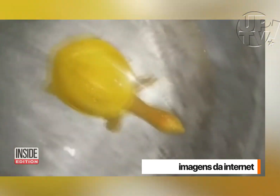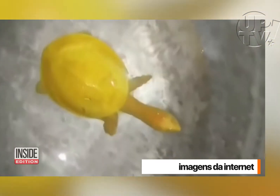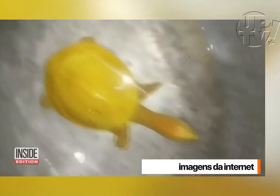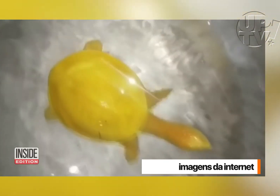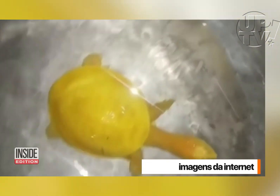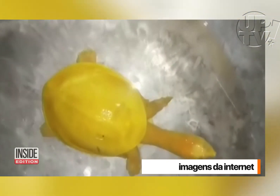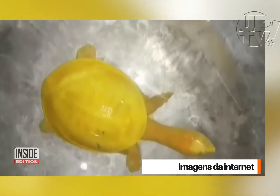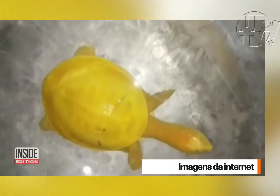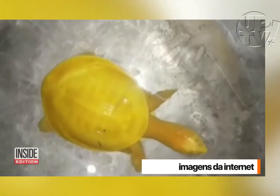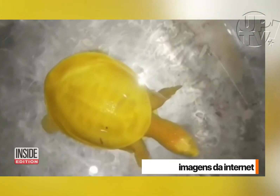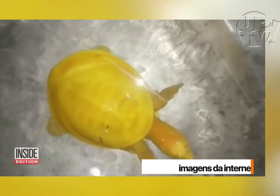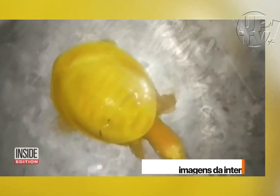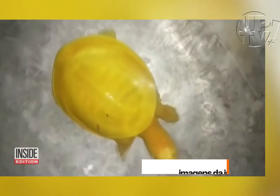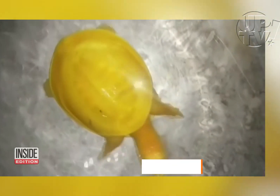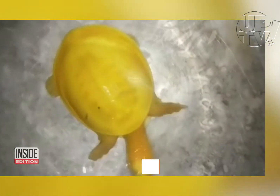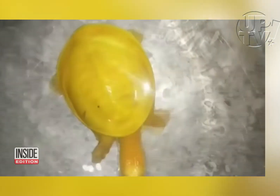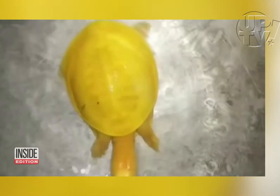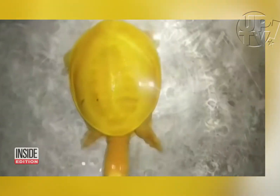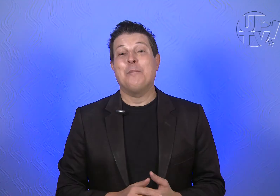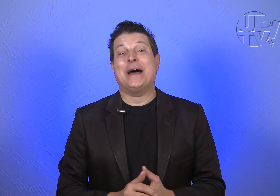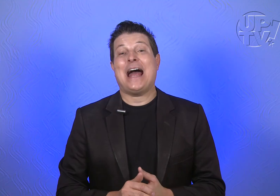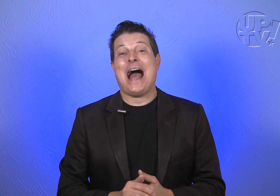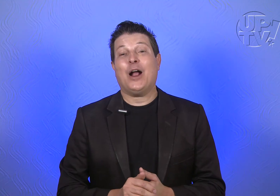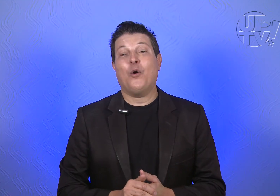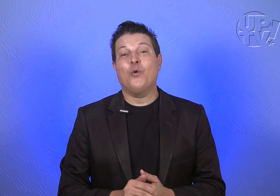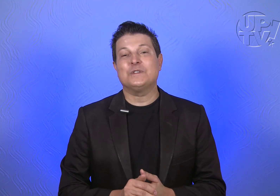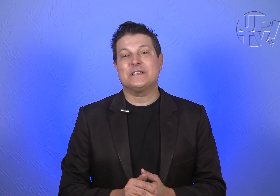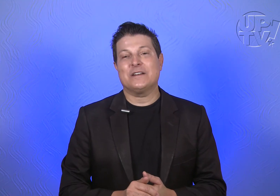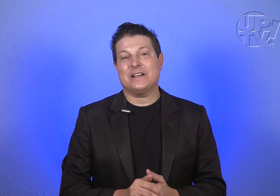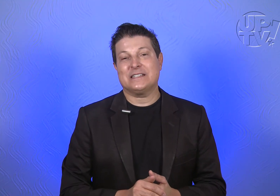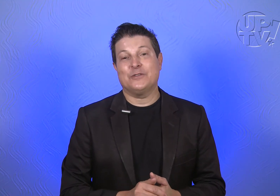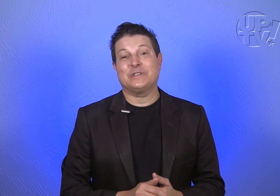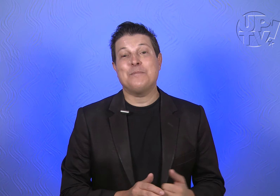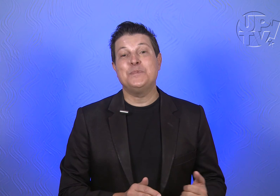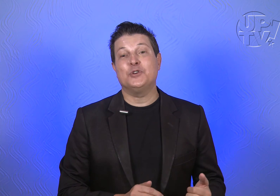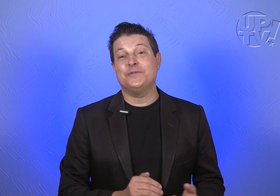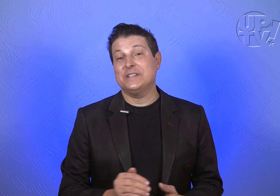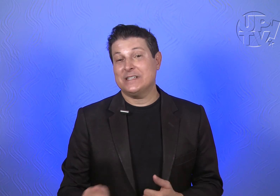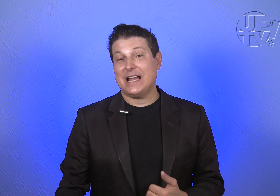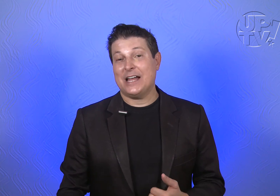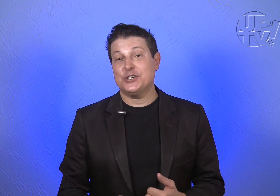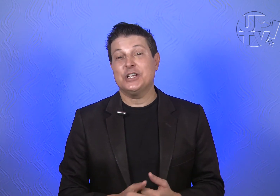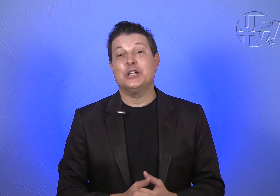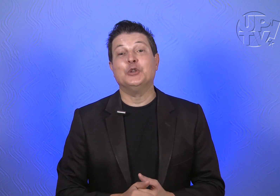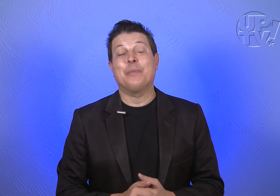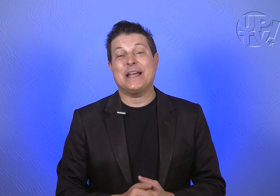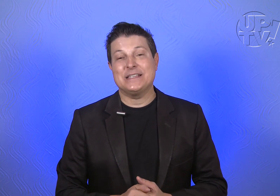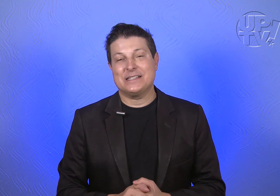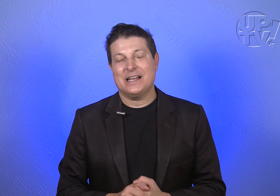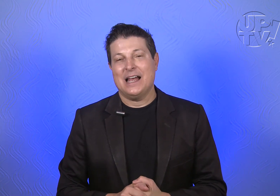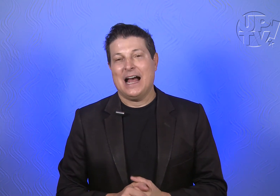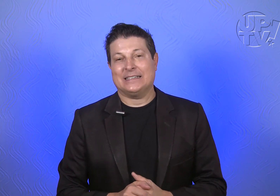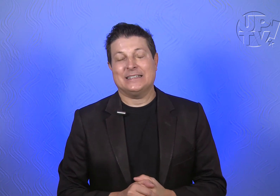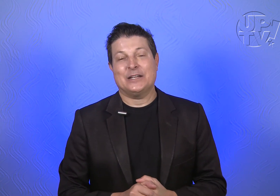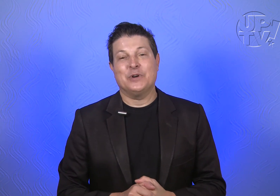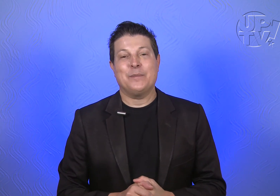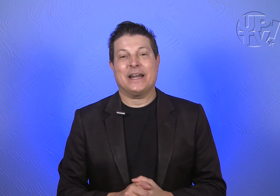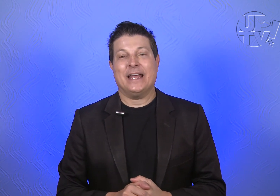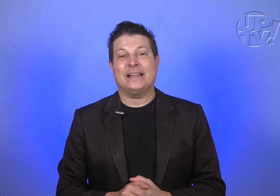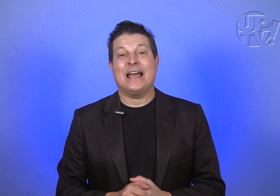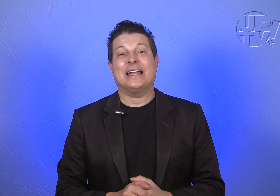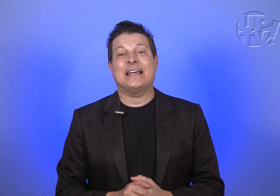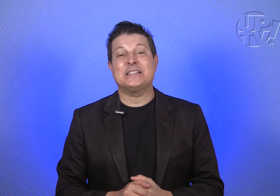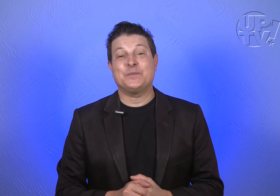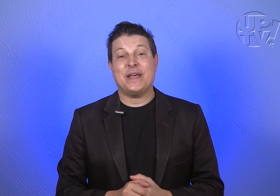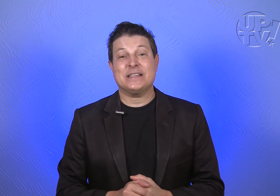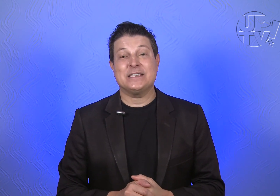A tartaruga foi entregue à Associação para a Conservação da Biodiversidade do país. A tartaruga